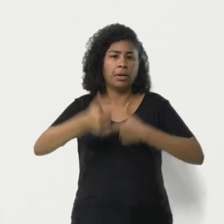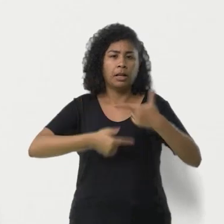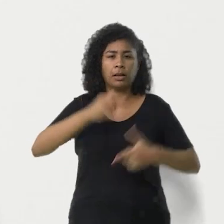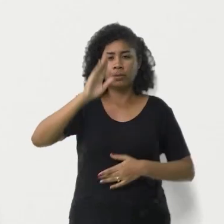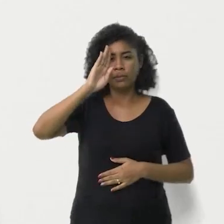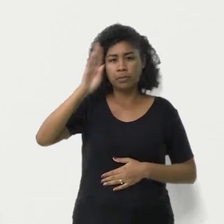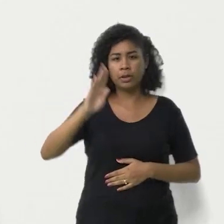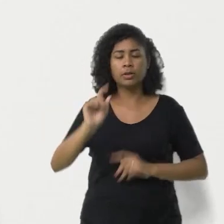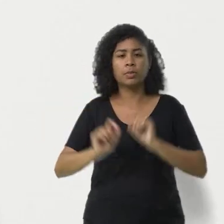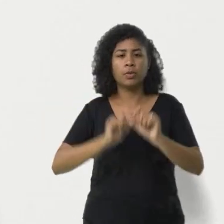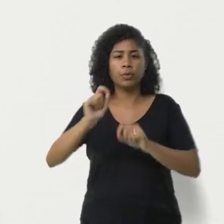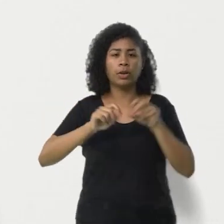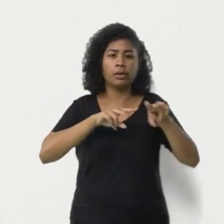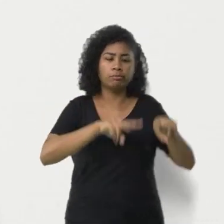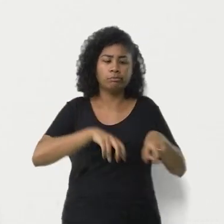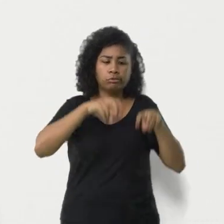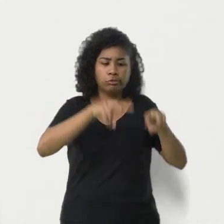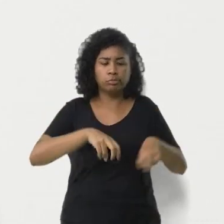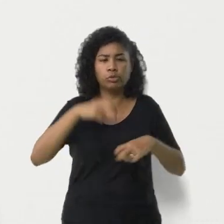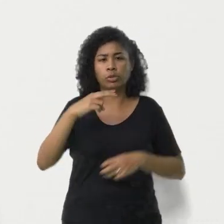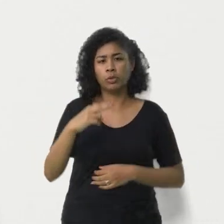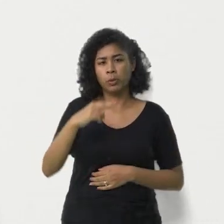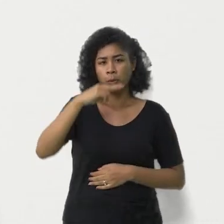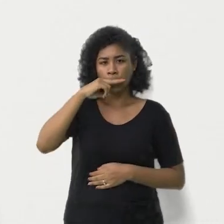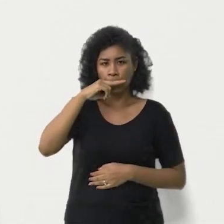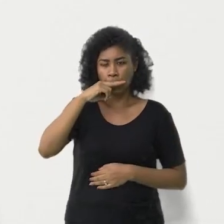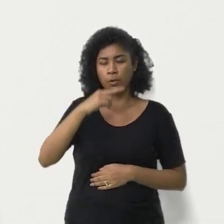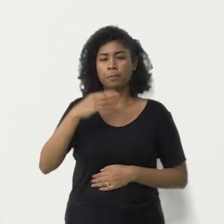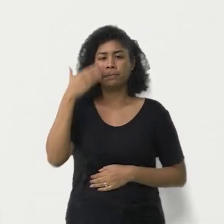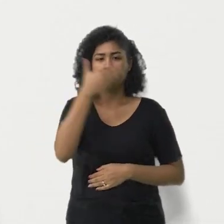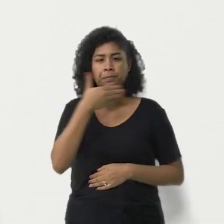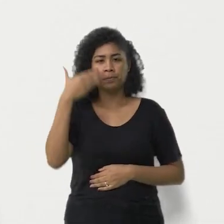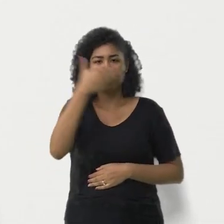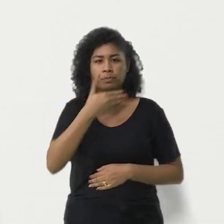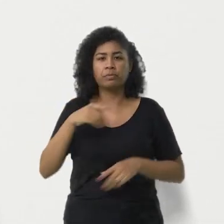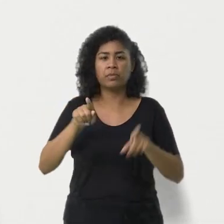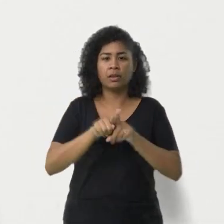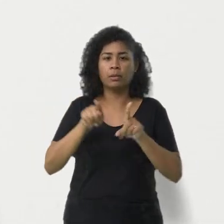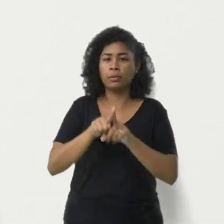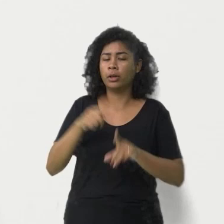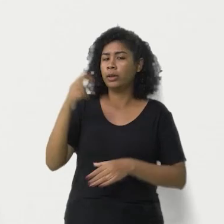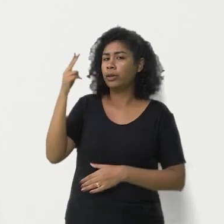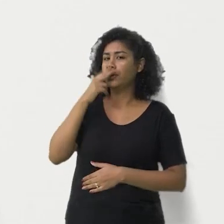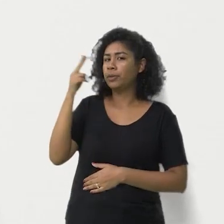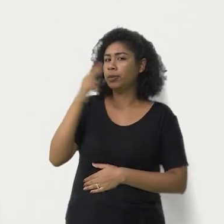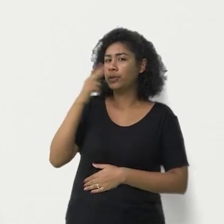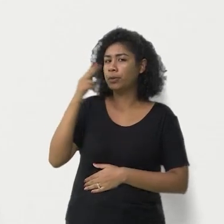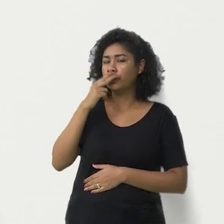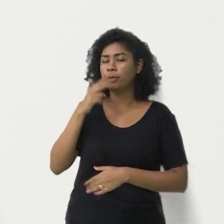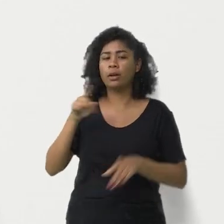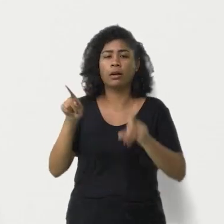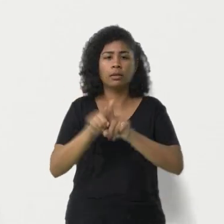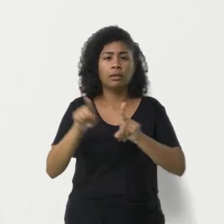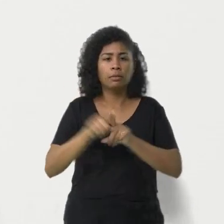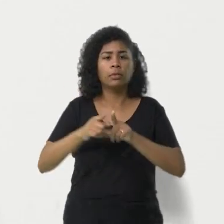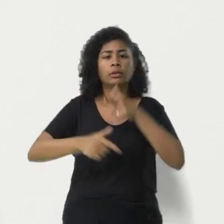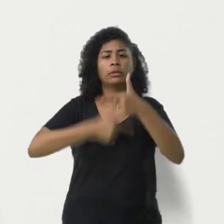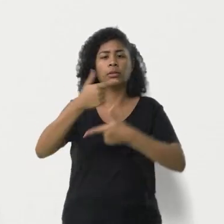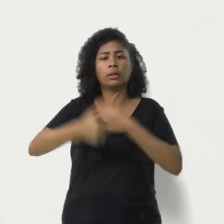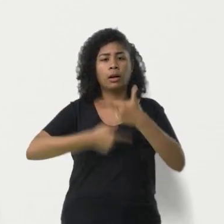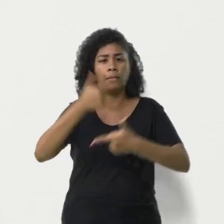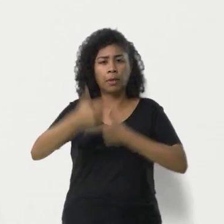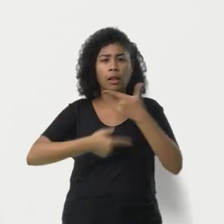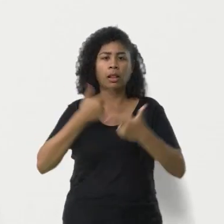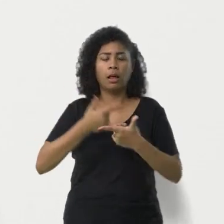nas lavouras de cana-de-açúcar, né, nas lavouras aí de tabaco. Também começaram a fazer atividade